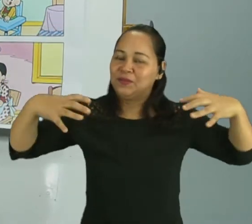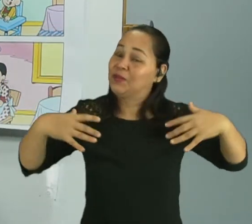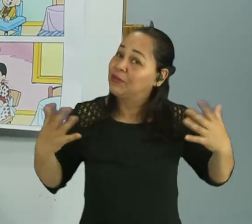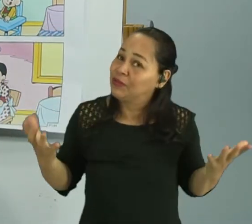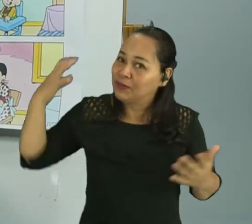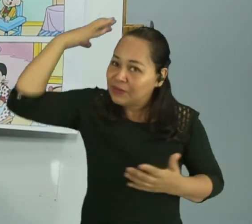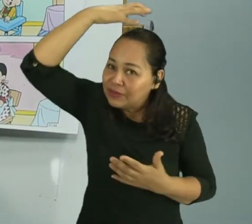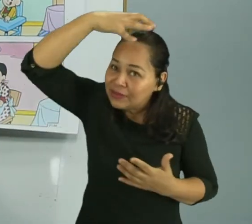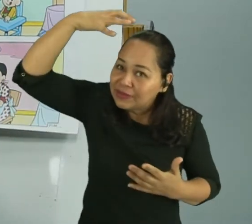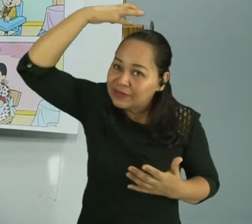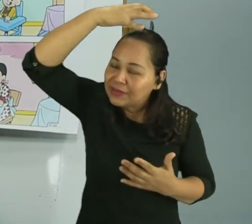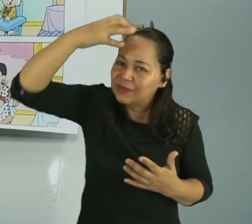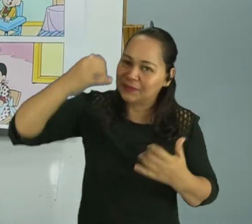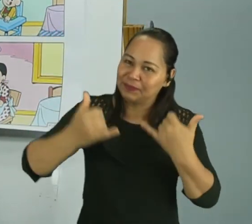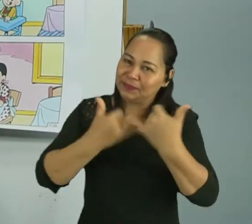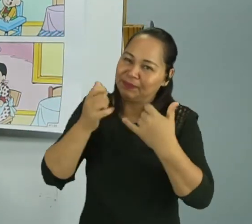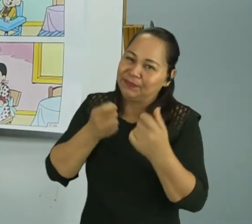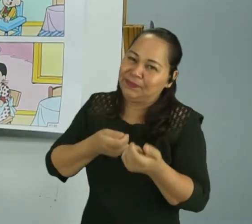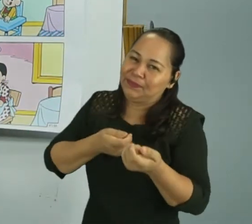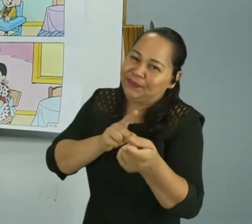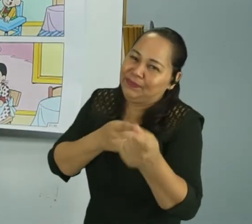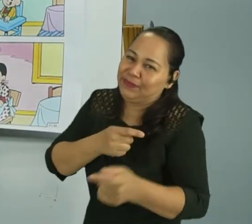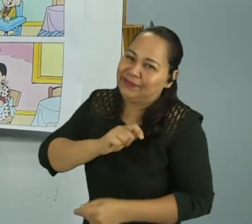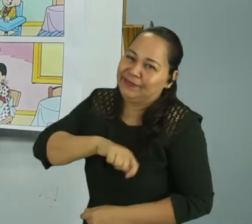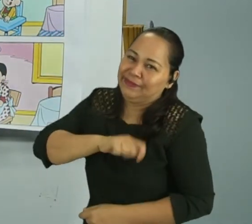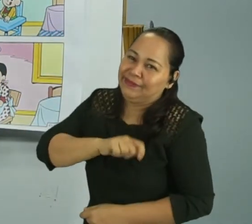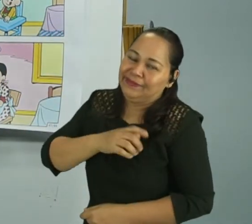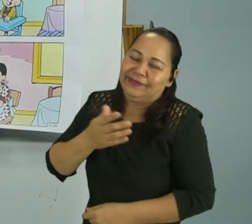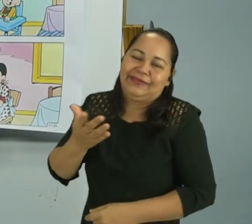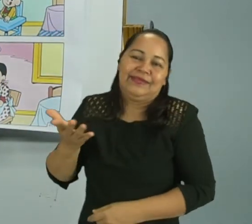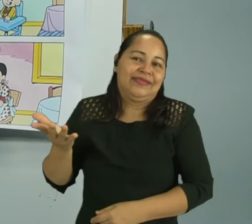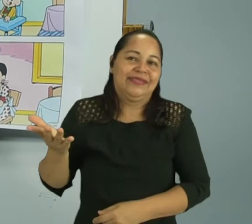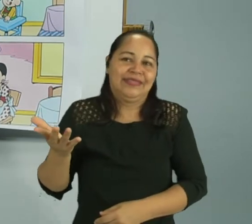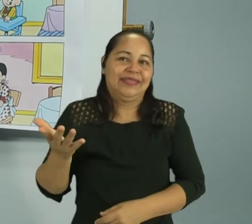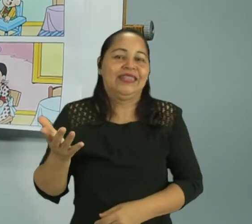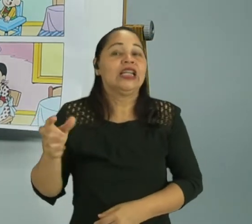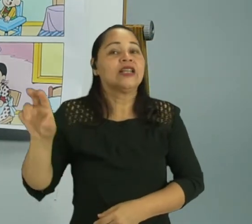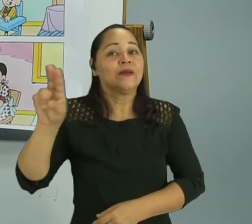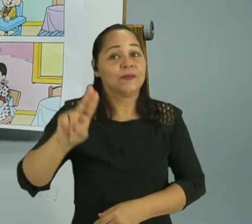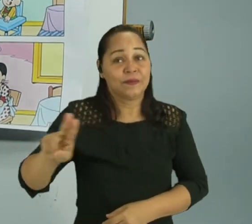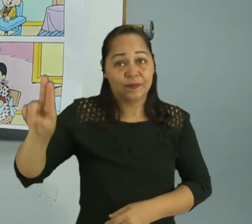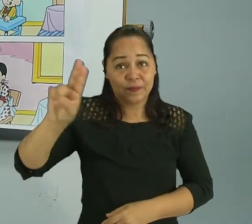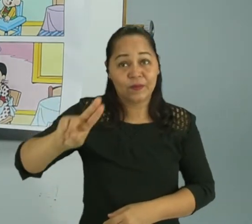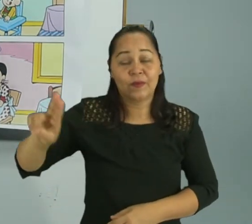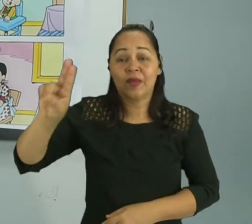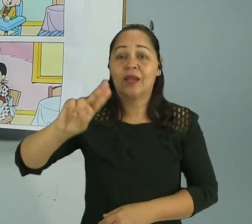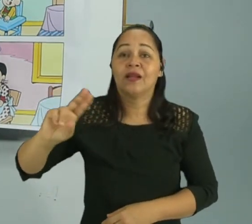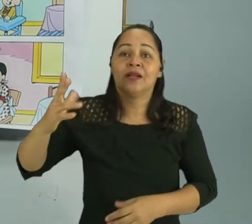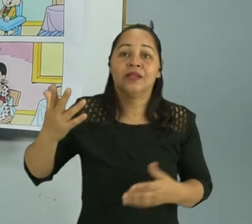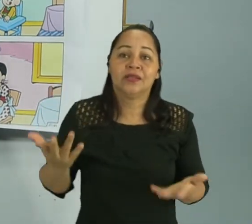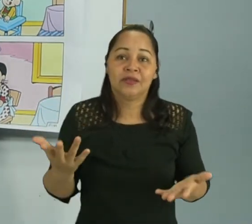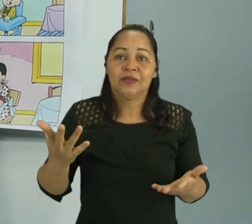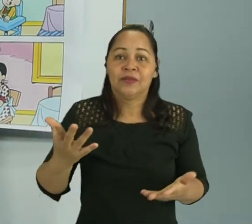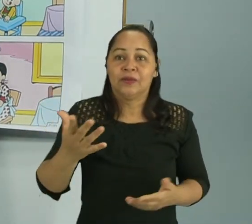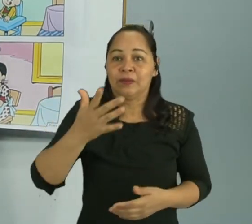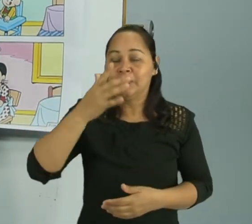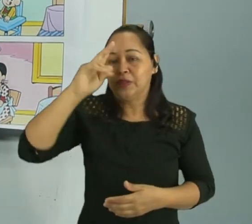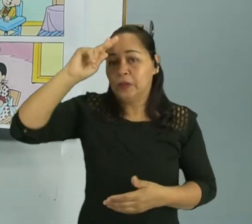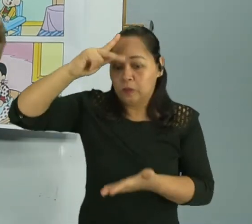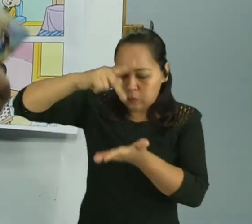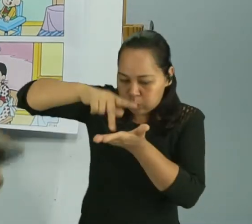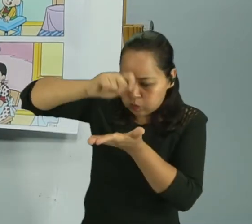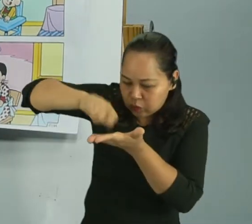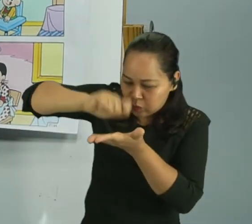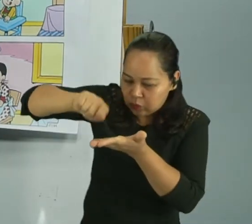falar sobre isso. Ó, então ele fez essa brincadeira aqui com a escrita, que é muito usada